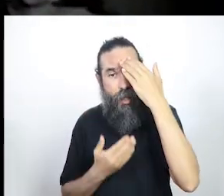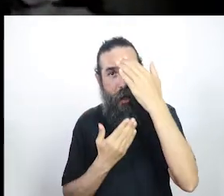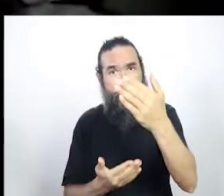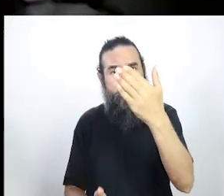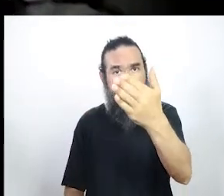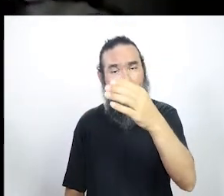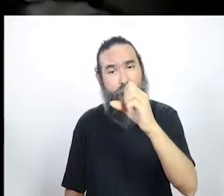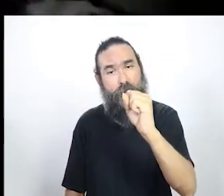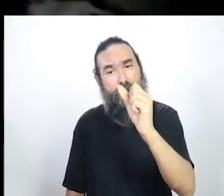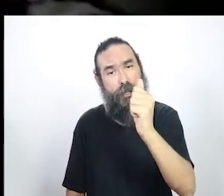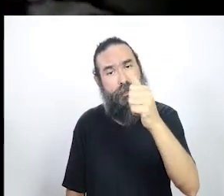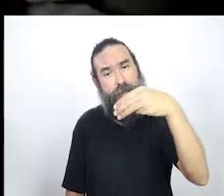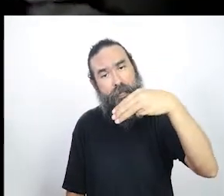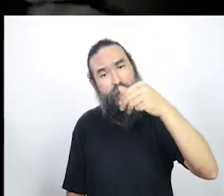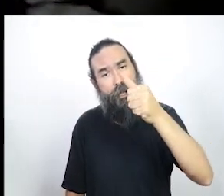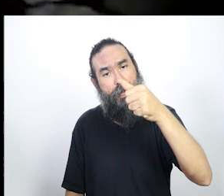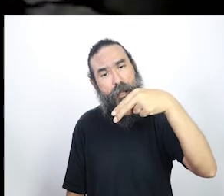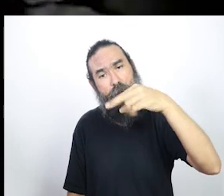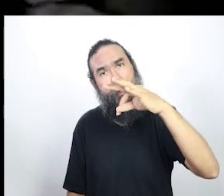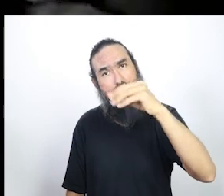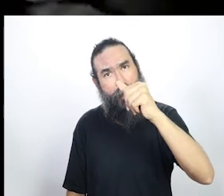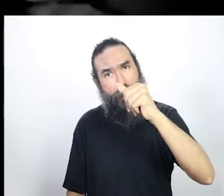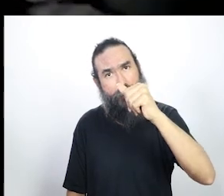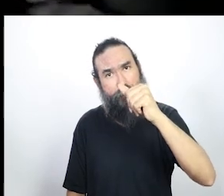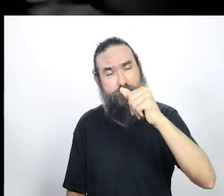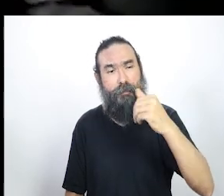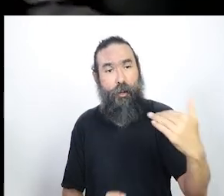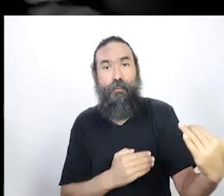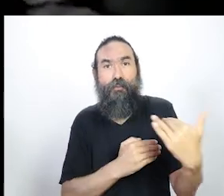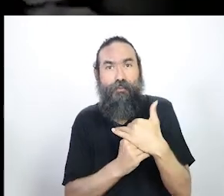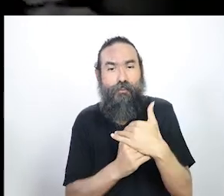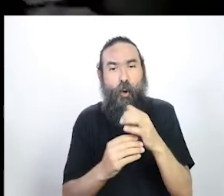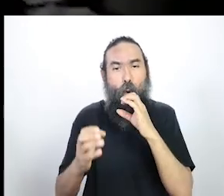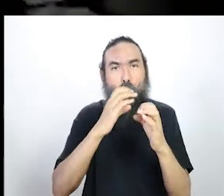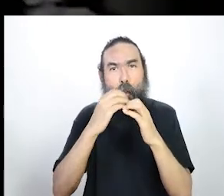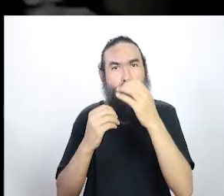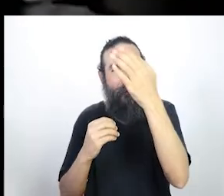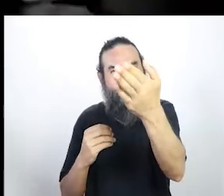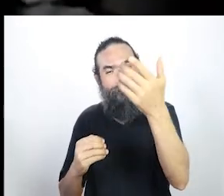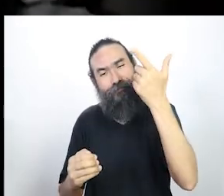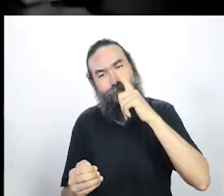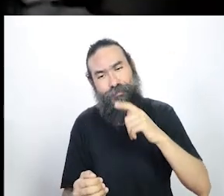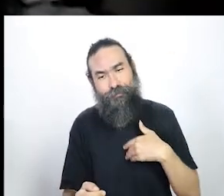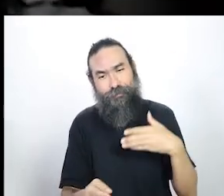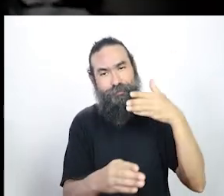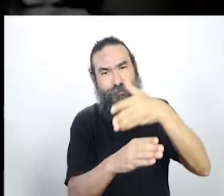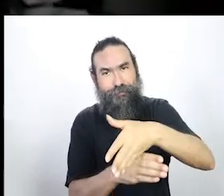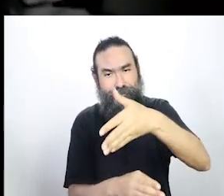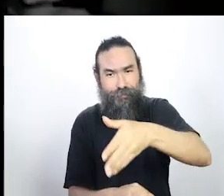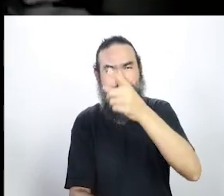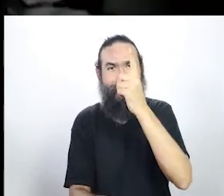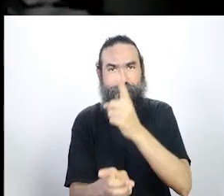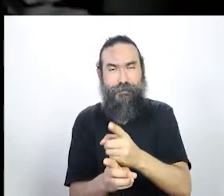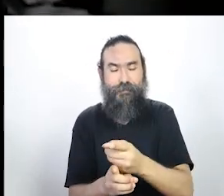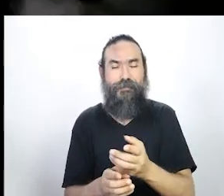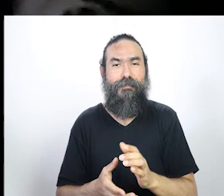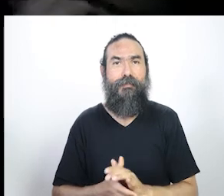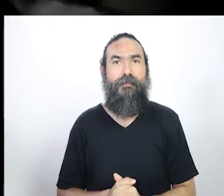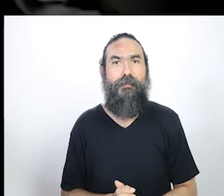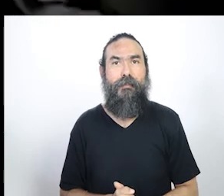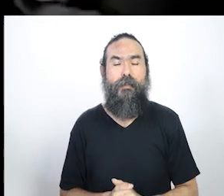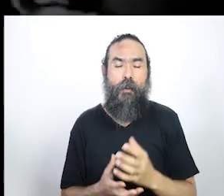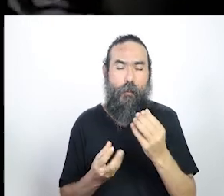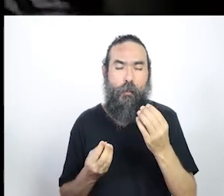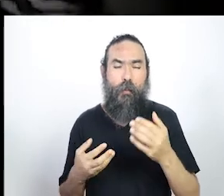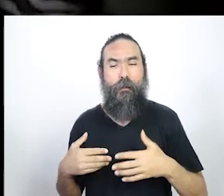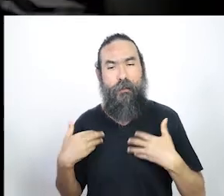amiga Samantha Chavante, que fez todo esse processo de ponte, né? Até o pessoal chegar a mim e